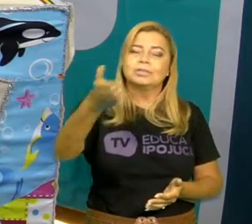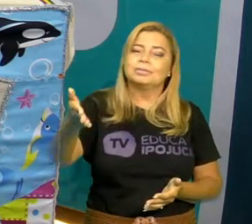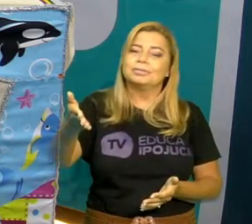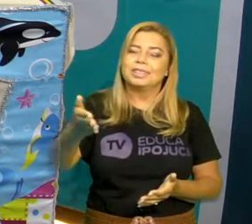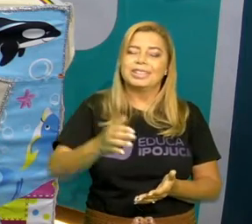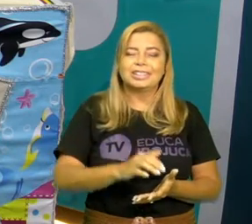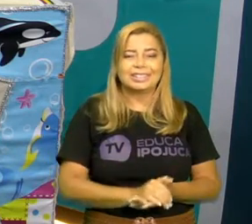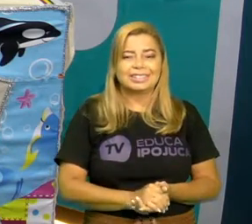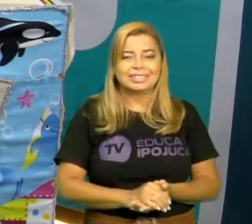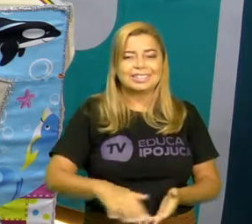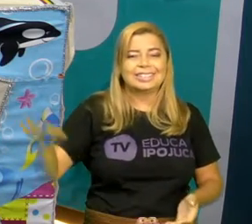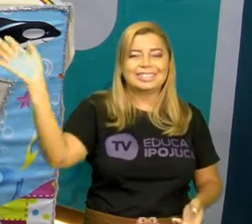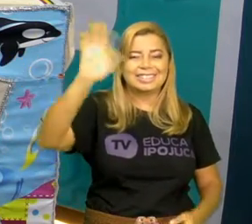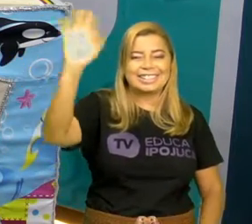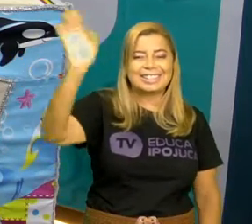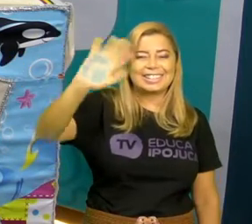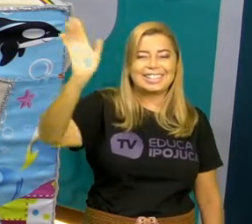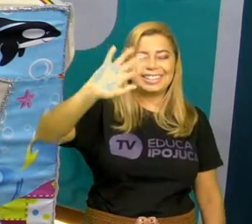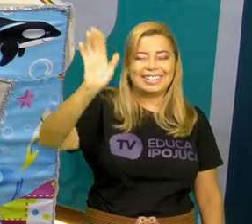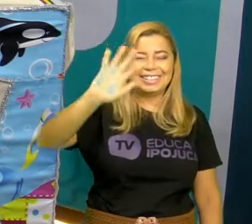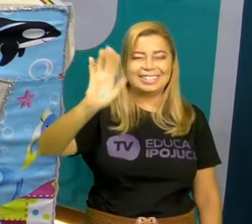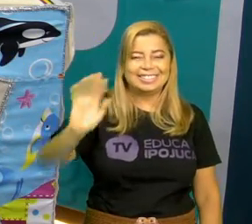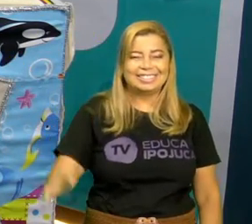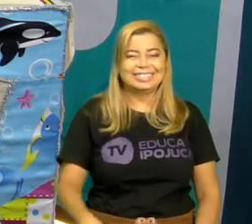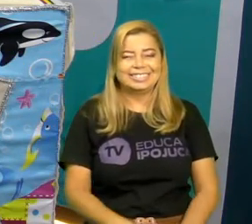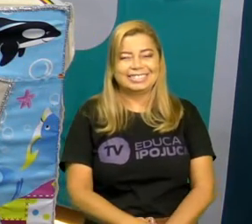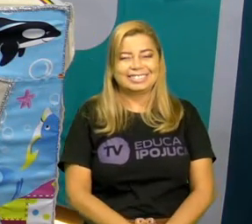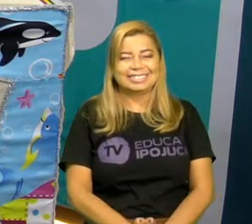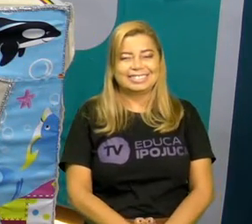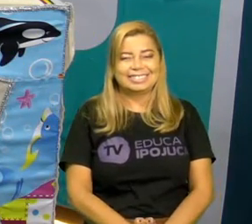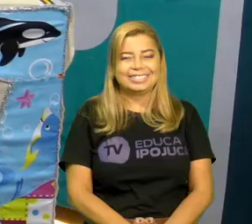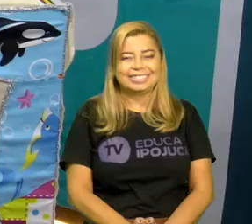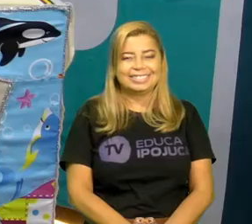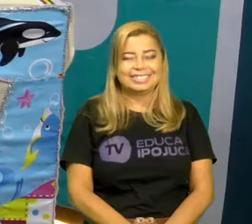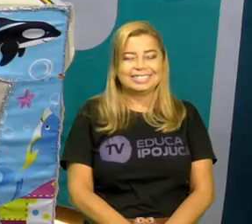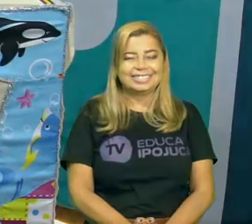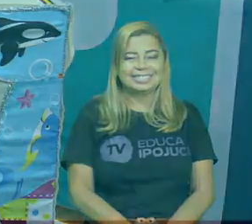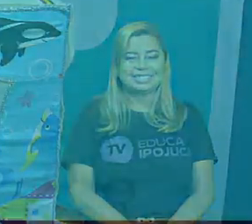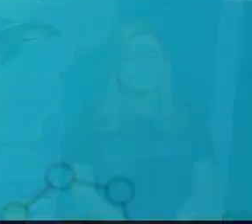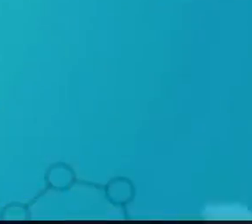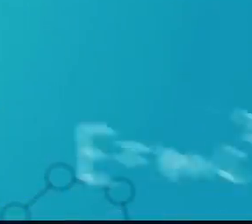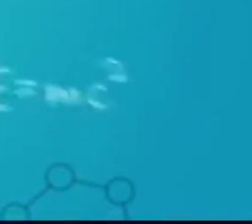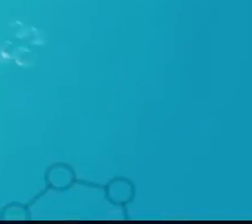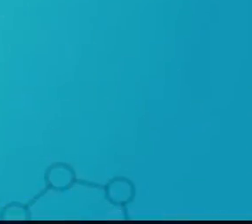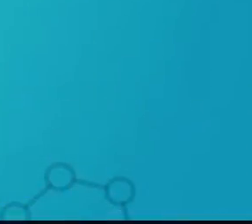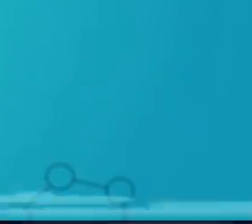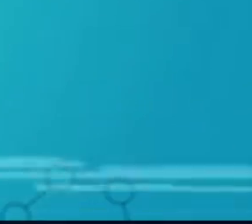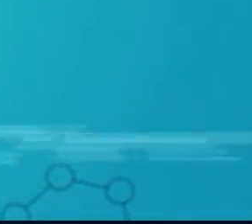aquele beijão e tchau! Gosto muito de você, leãozinho!